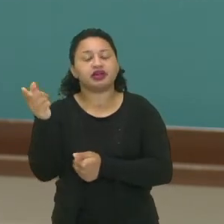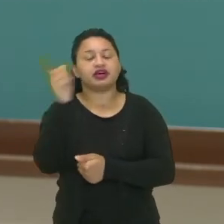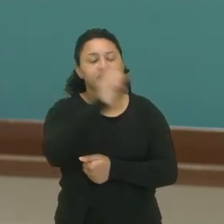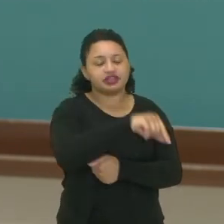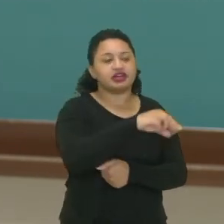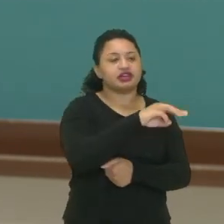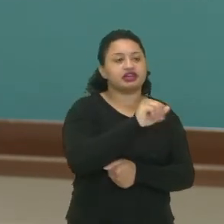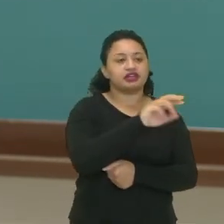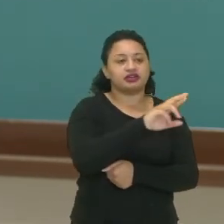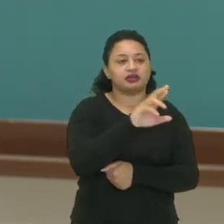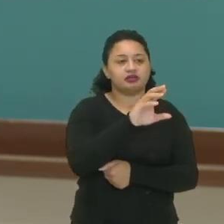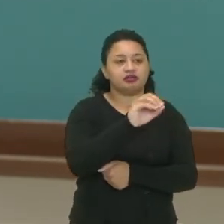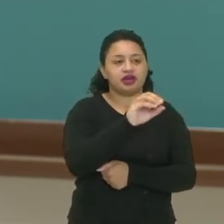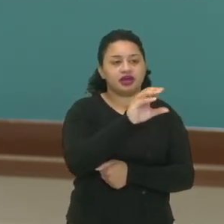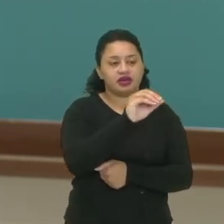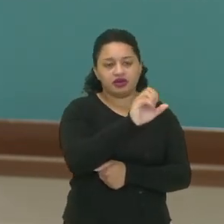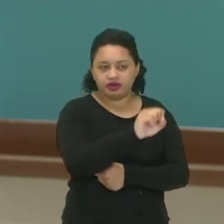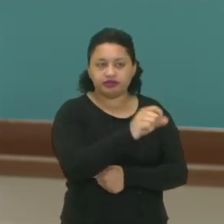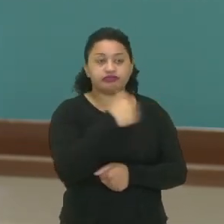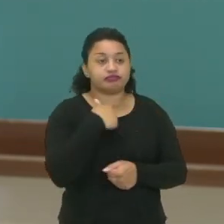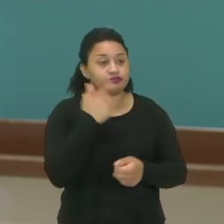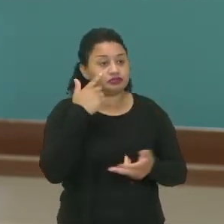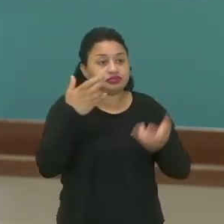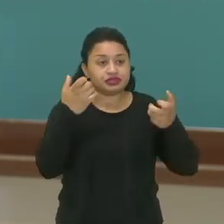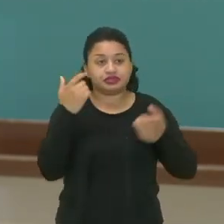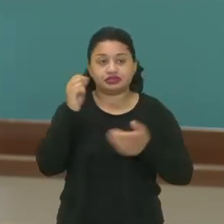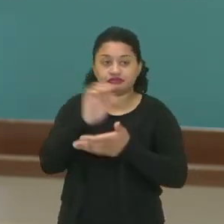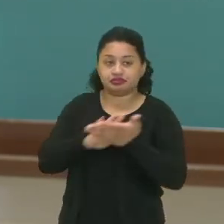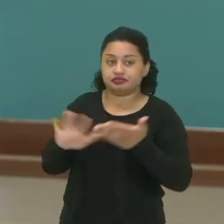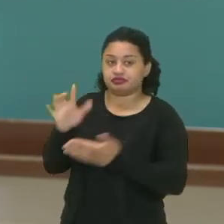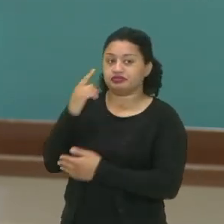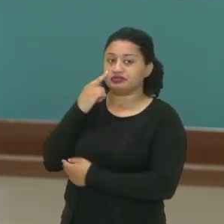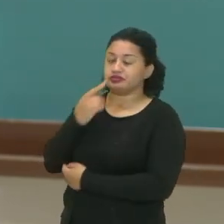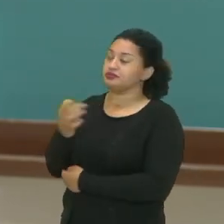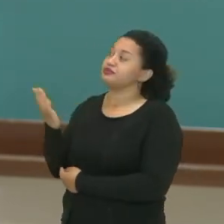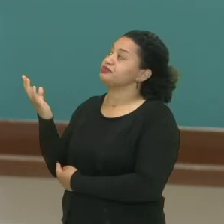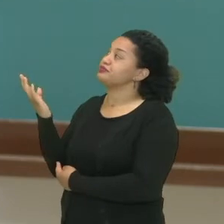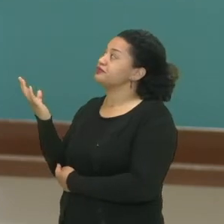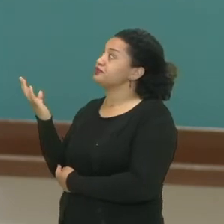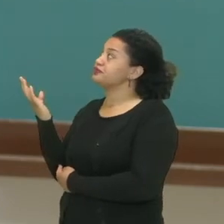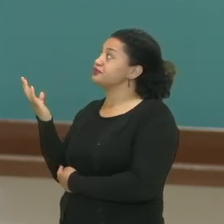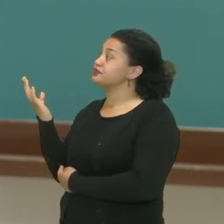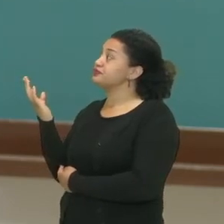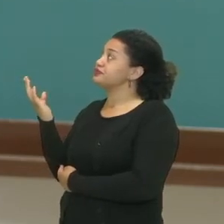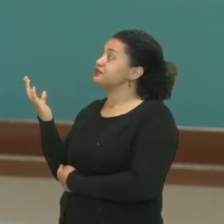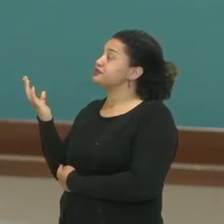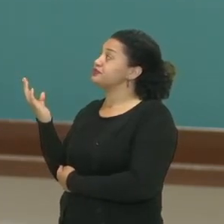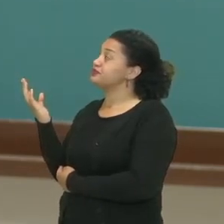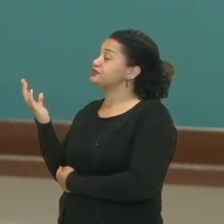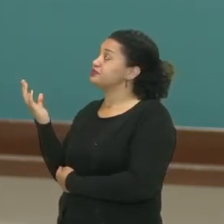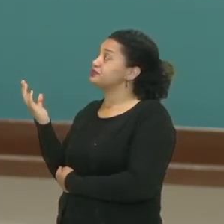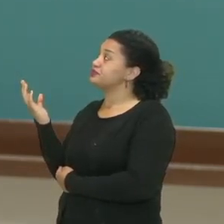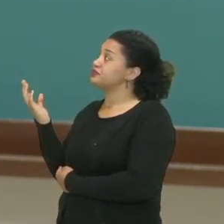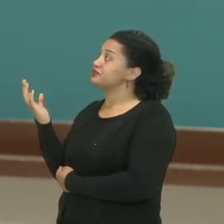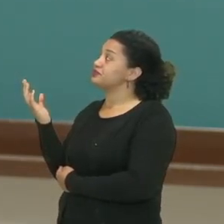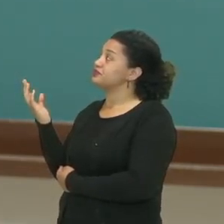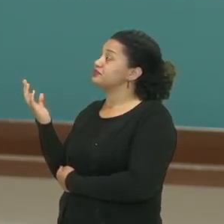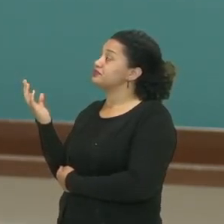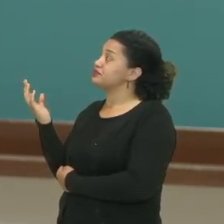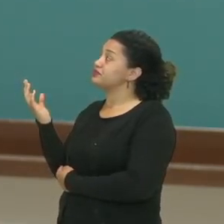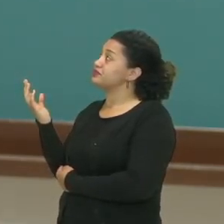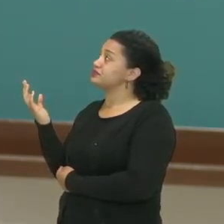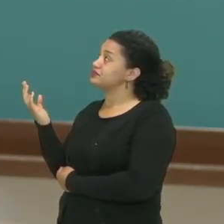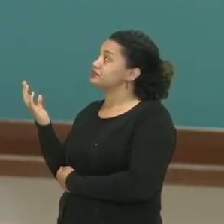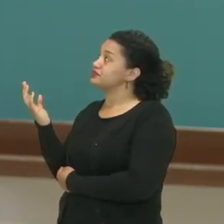Europa, né? Pertencente à Espanha. E aqui essa parte das cadeias montanhosas também do Atlas, que fica então na região do